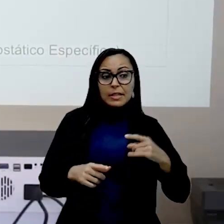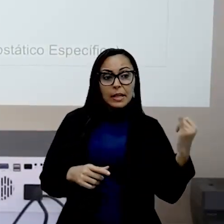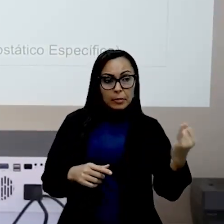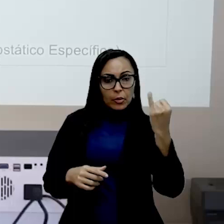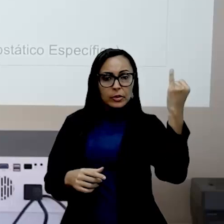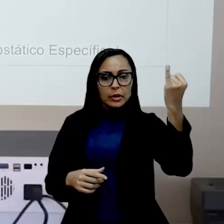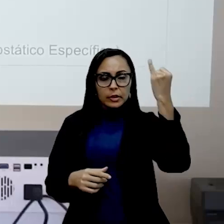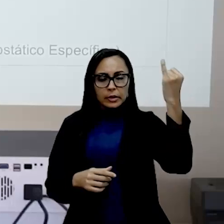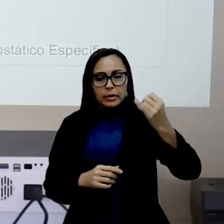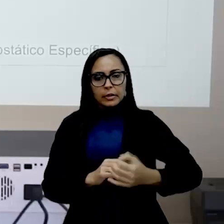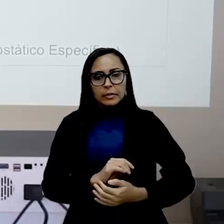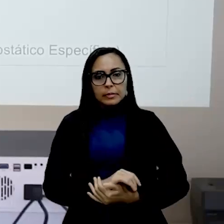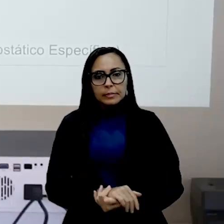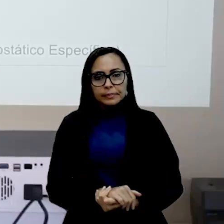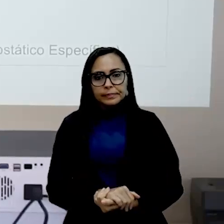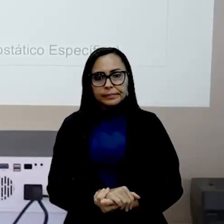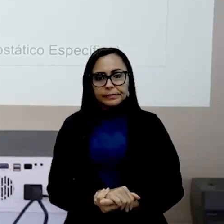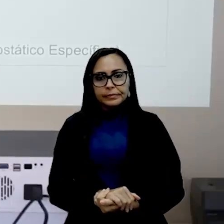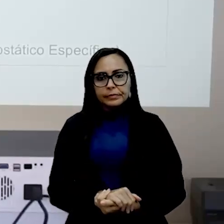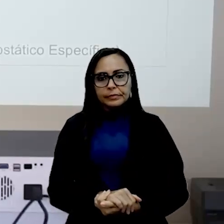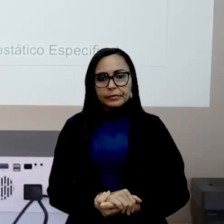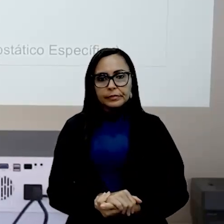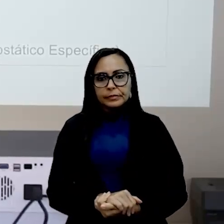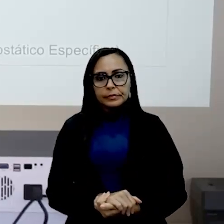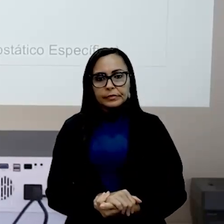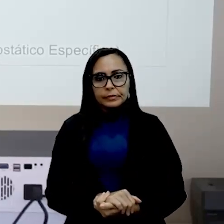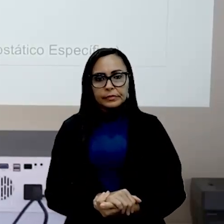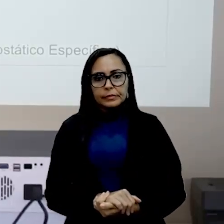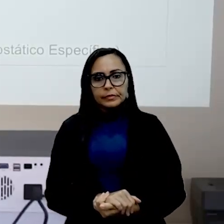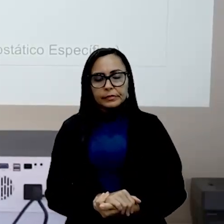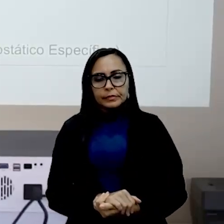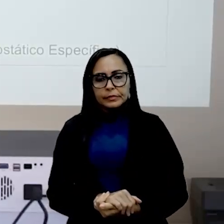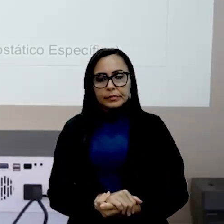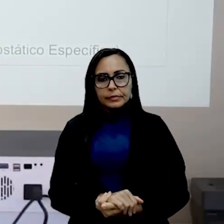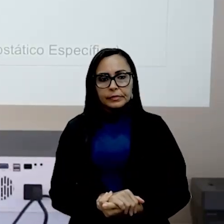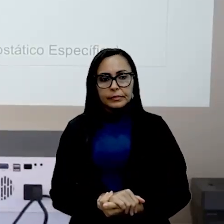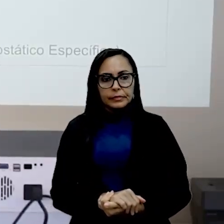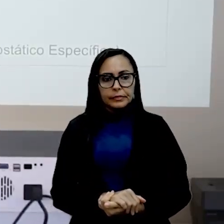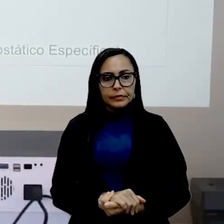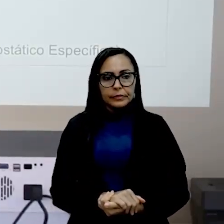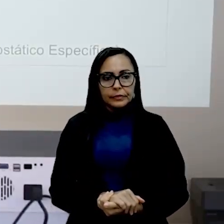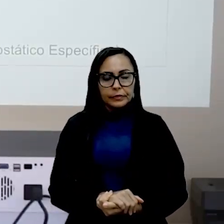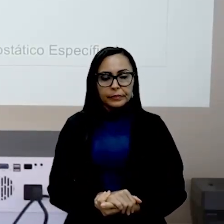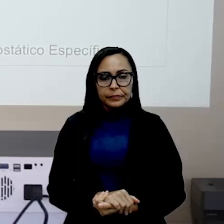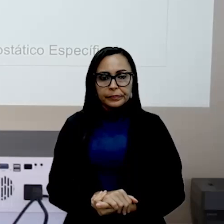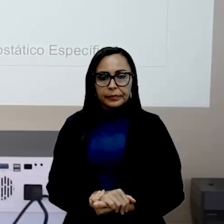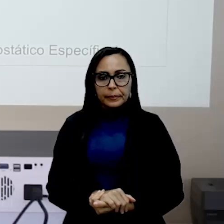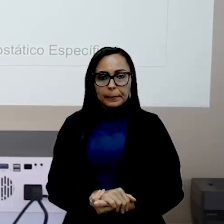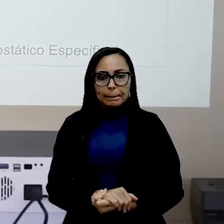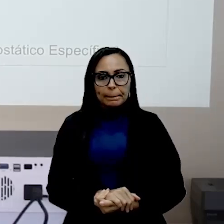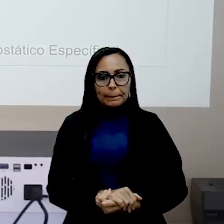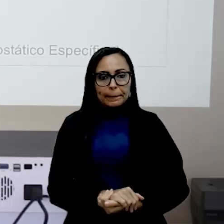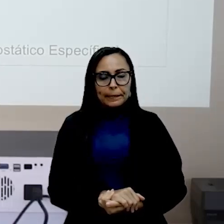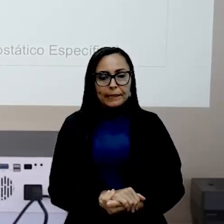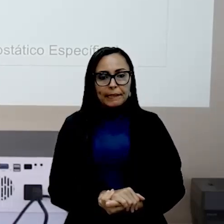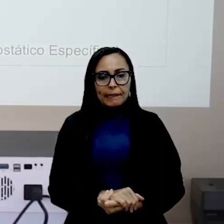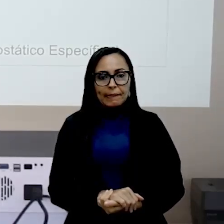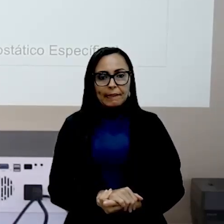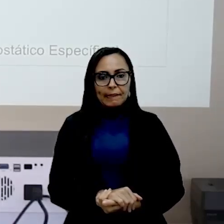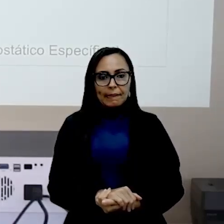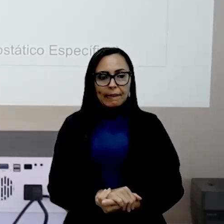tivesse realmente coragem de escrever um artigo, né, achando que o toque retal era desnecessário. Teve até um